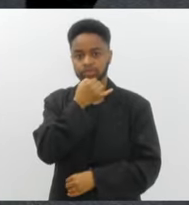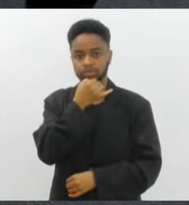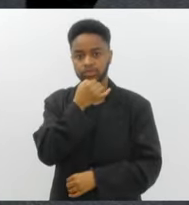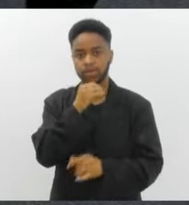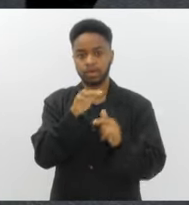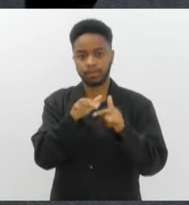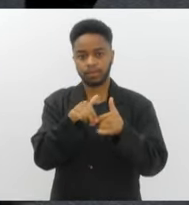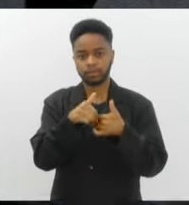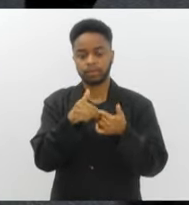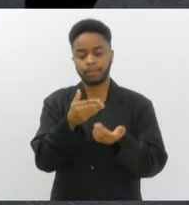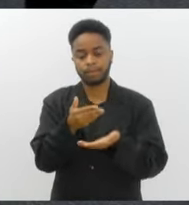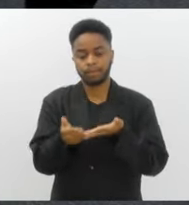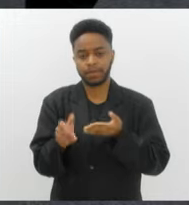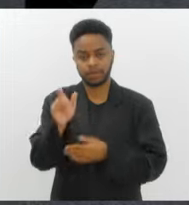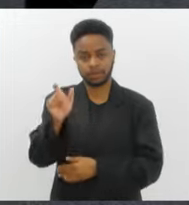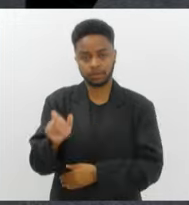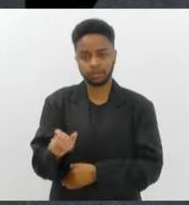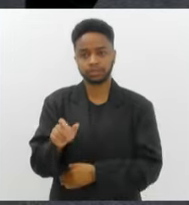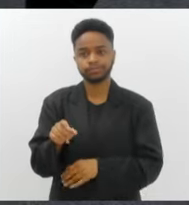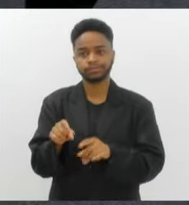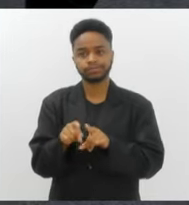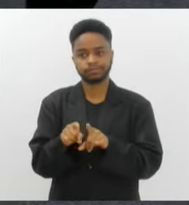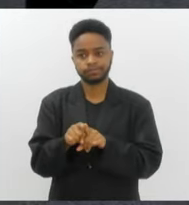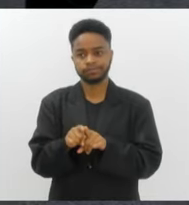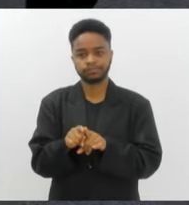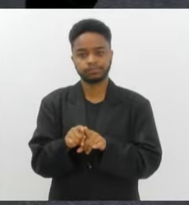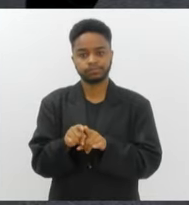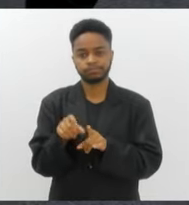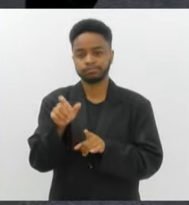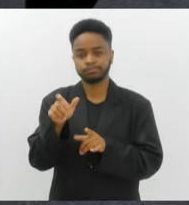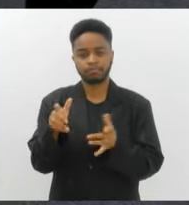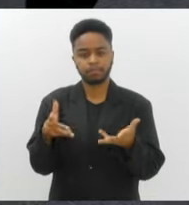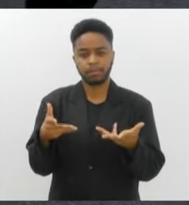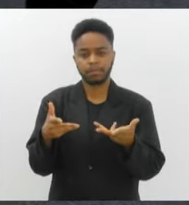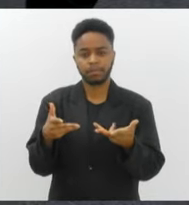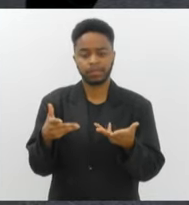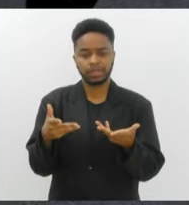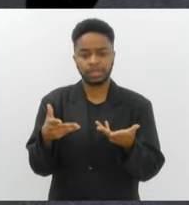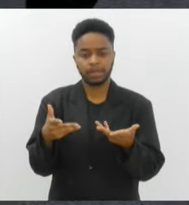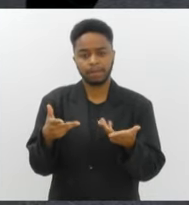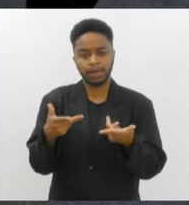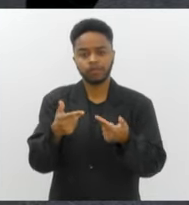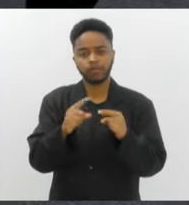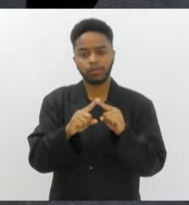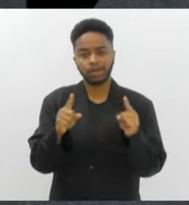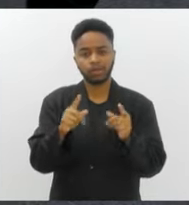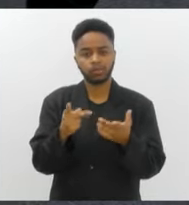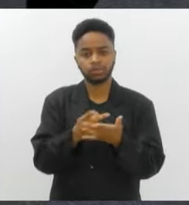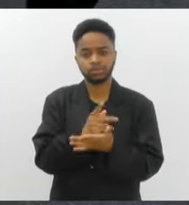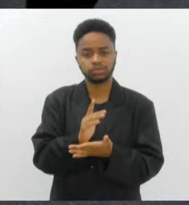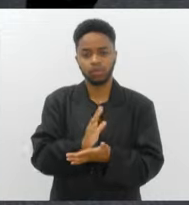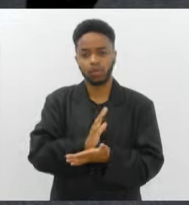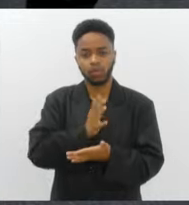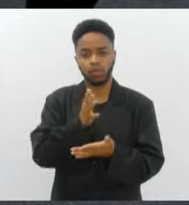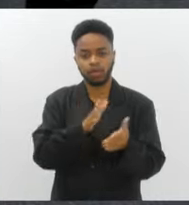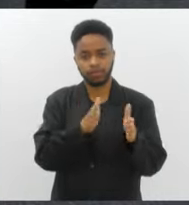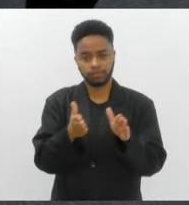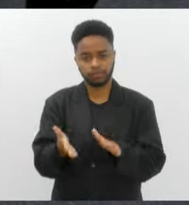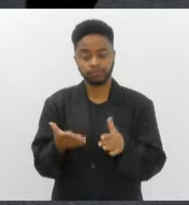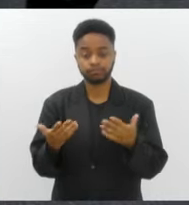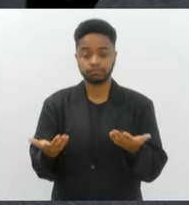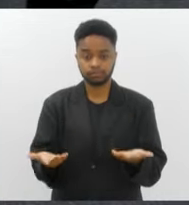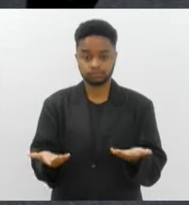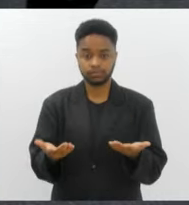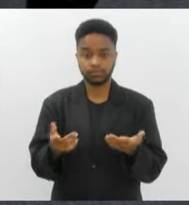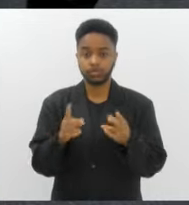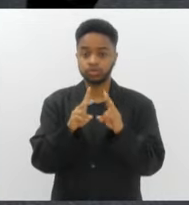essa perda completamente extemporânea e cruel. Indo rapidamente ao